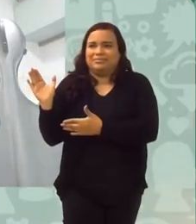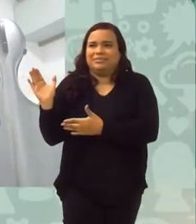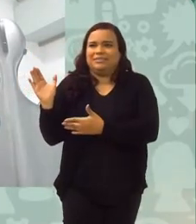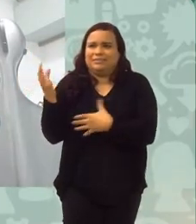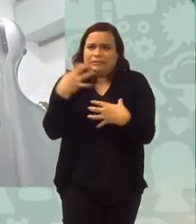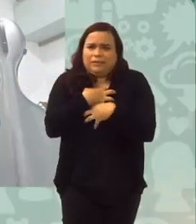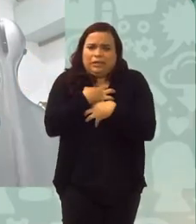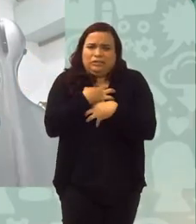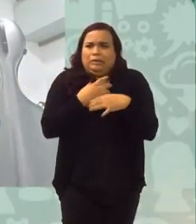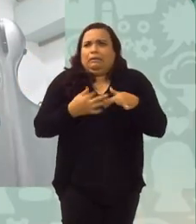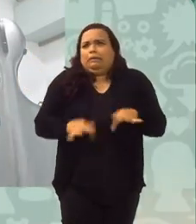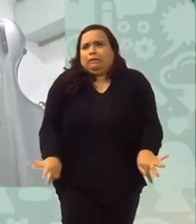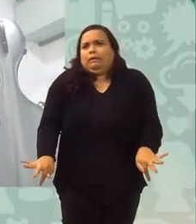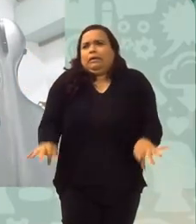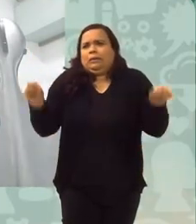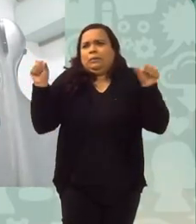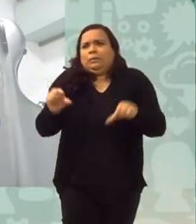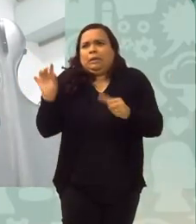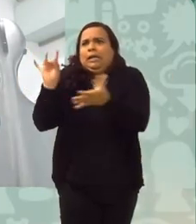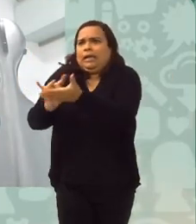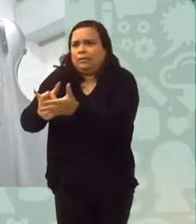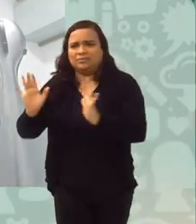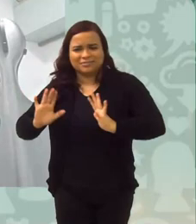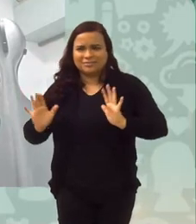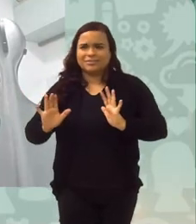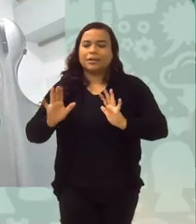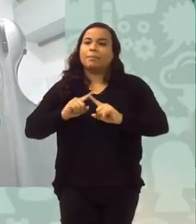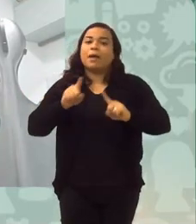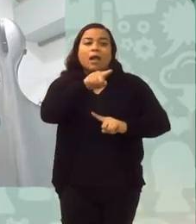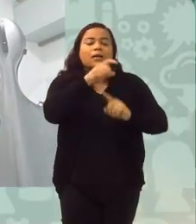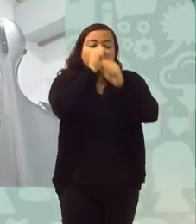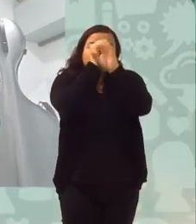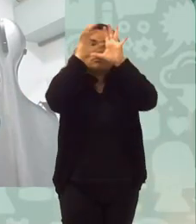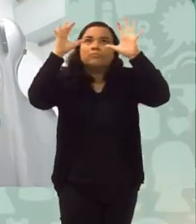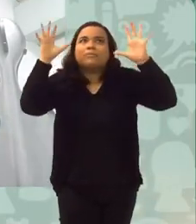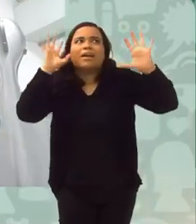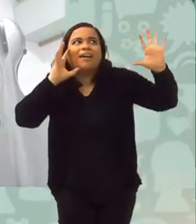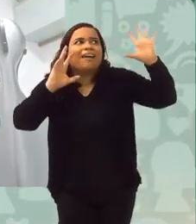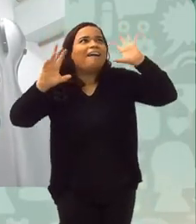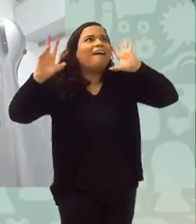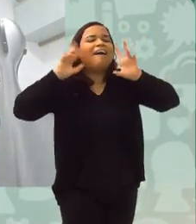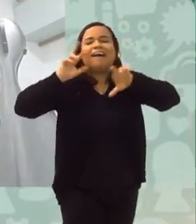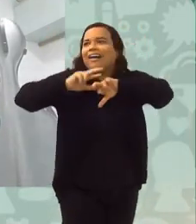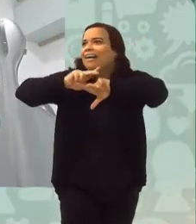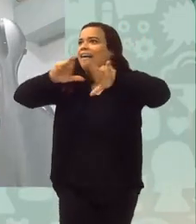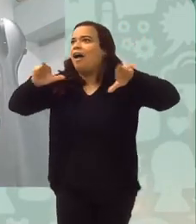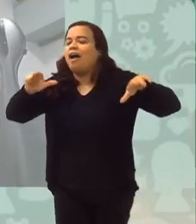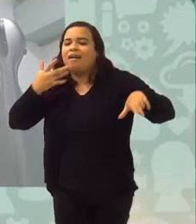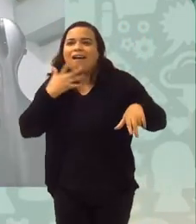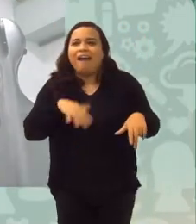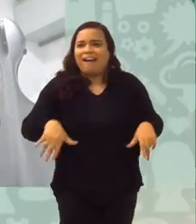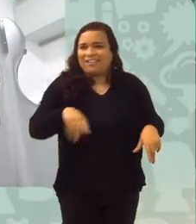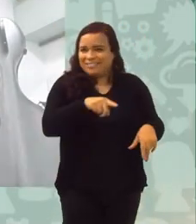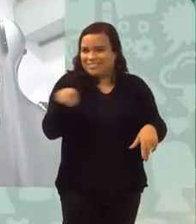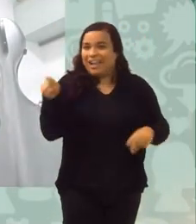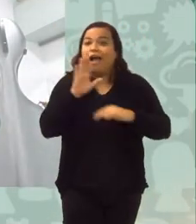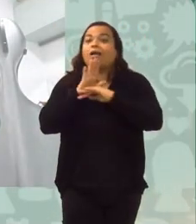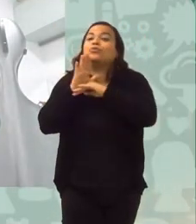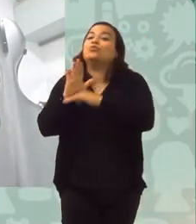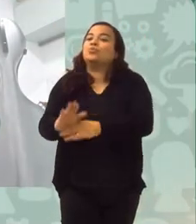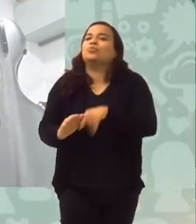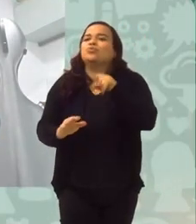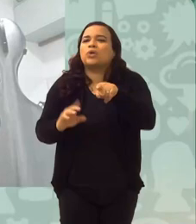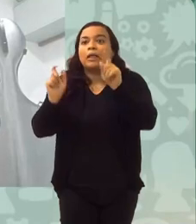que mata qualquer um, que ninguém aguenta o real, mas essa fantasia que você traz